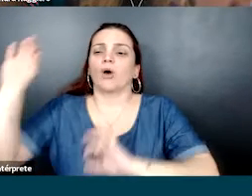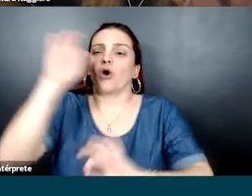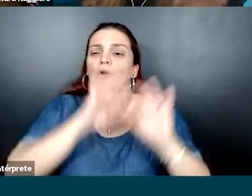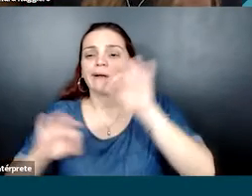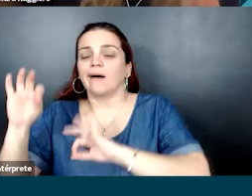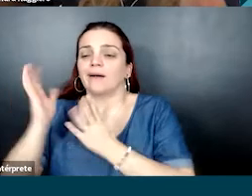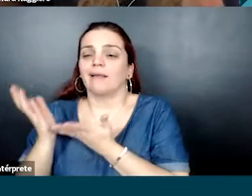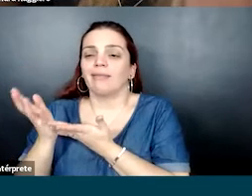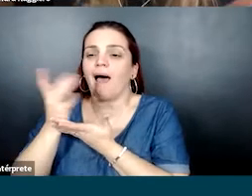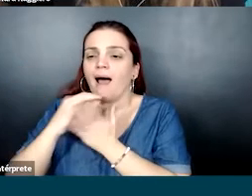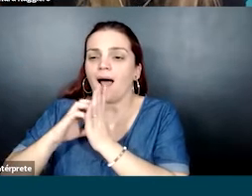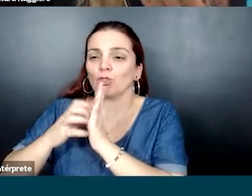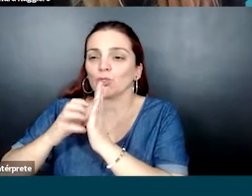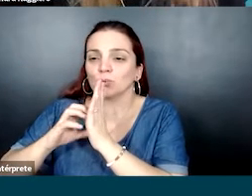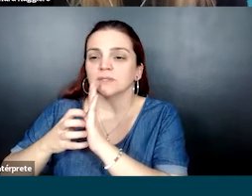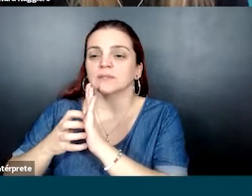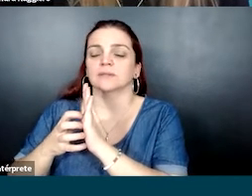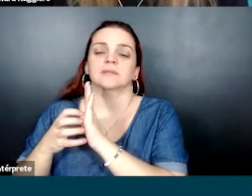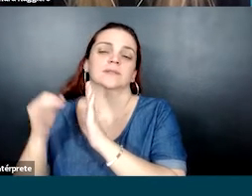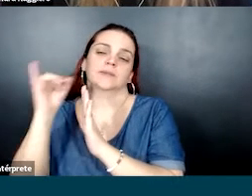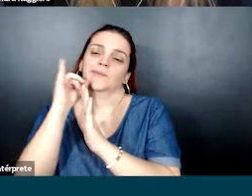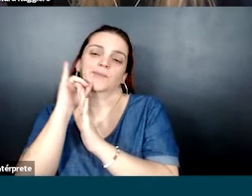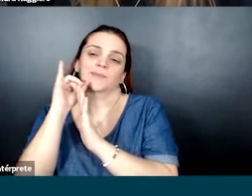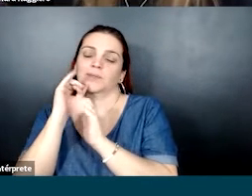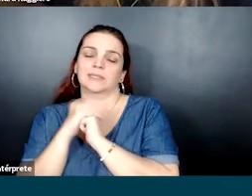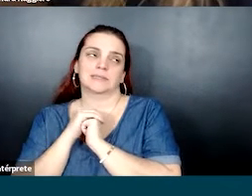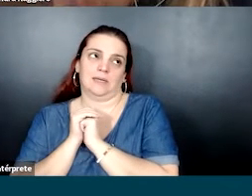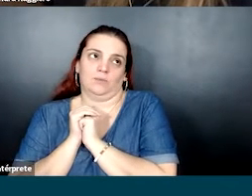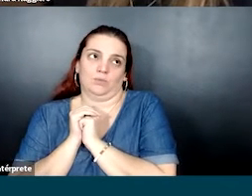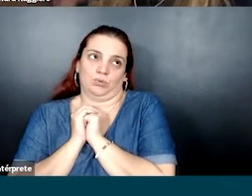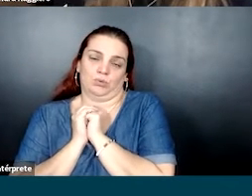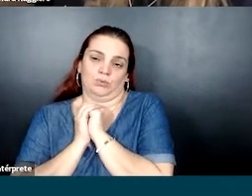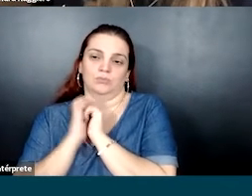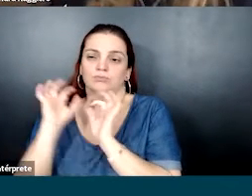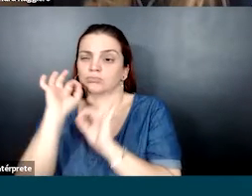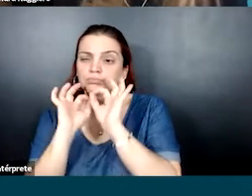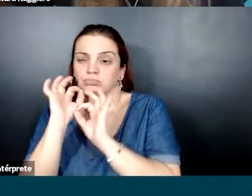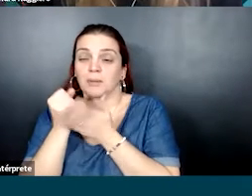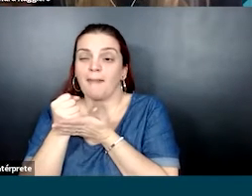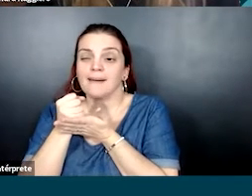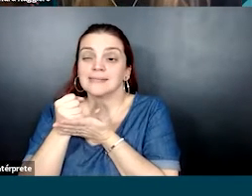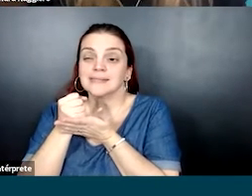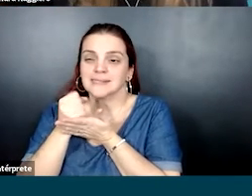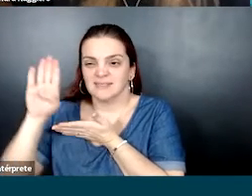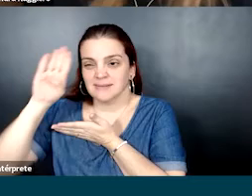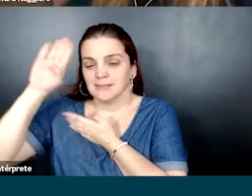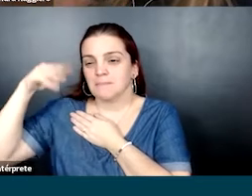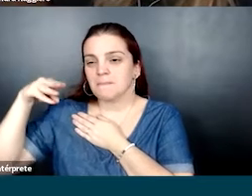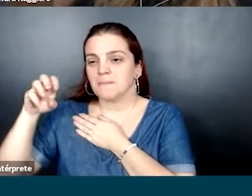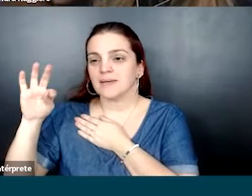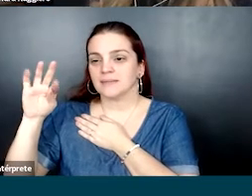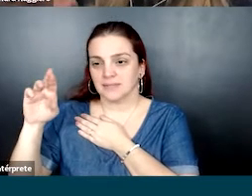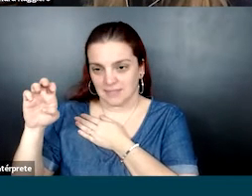limpeza, a organização, criação, talvez, de uma base, uma base de dados mestre, né?